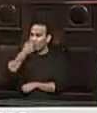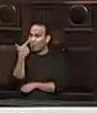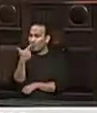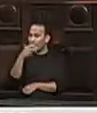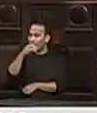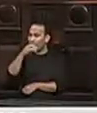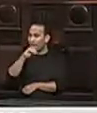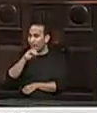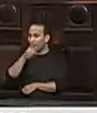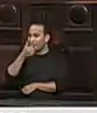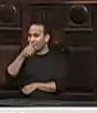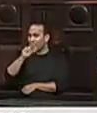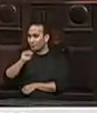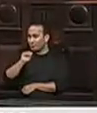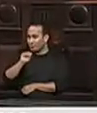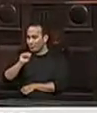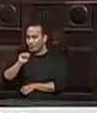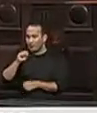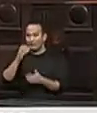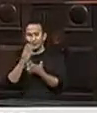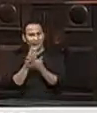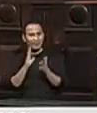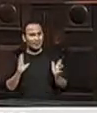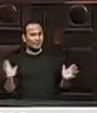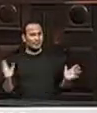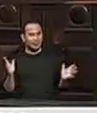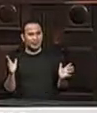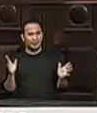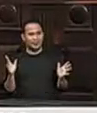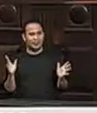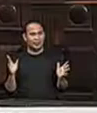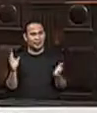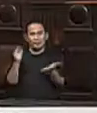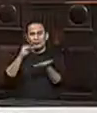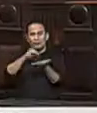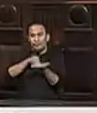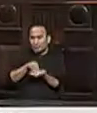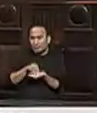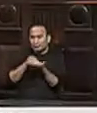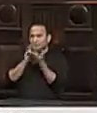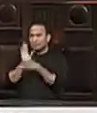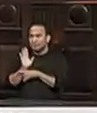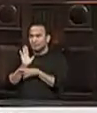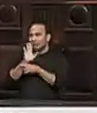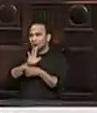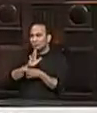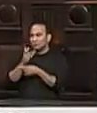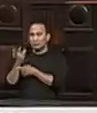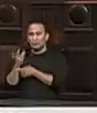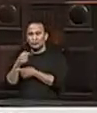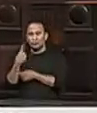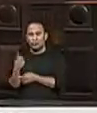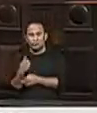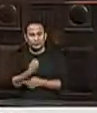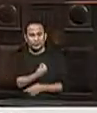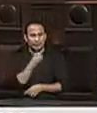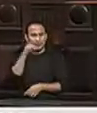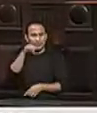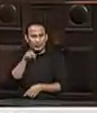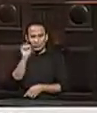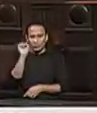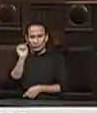o resto do Estado, por falta de alternativas. Nós estamos aqui,